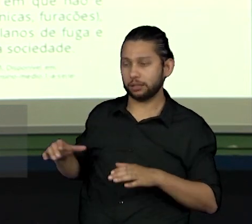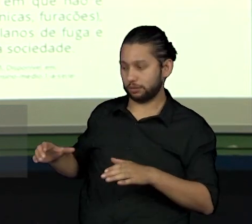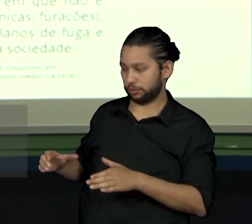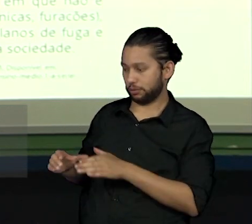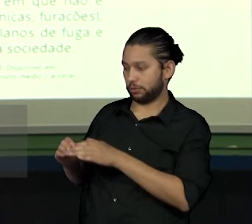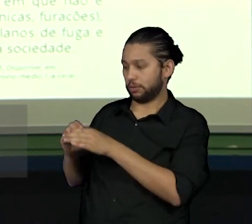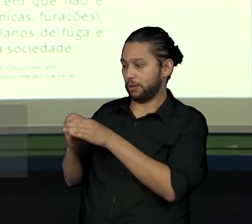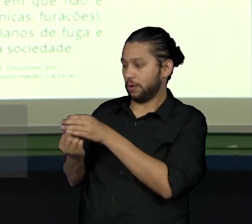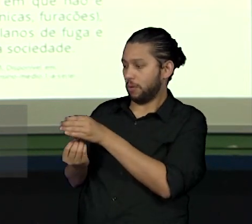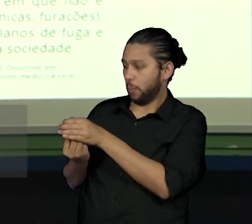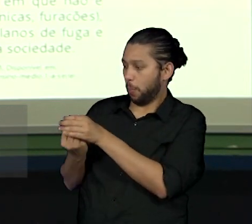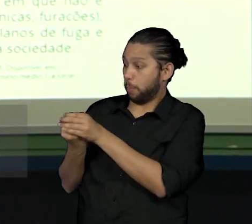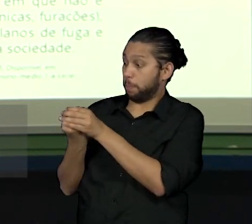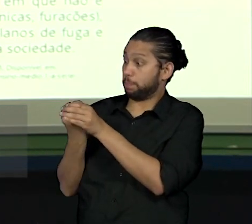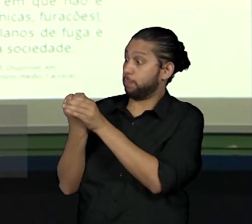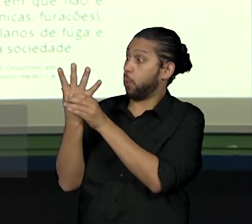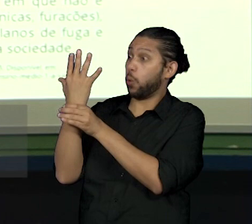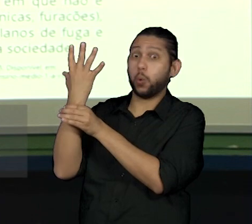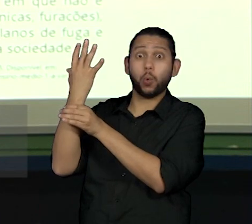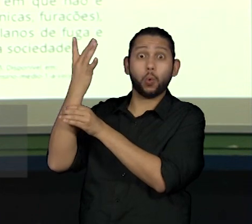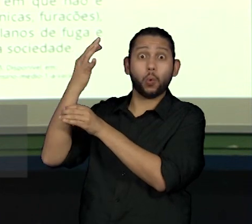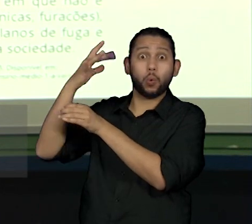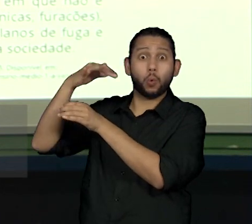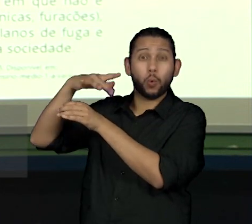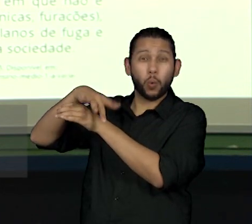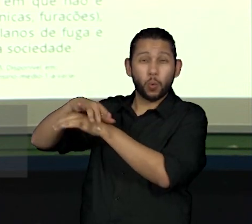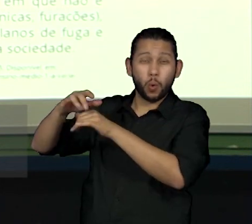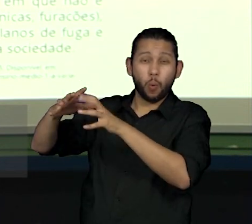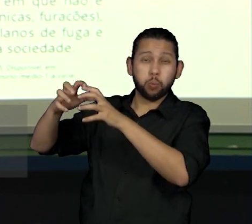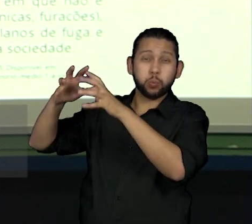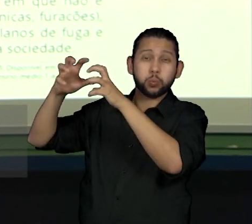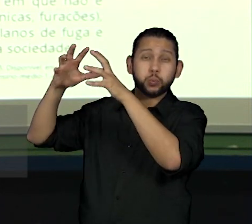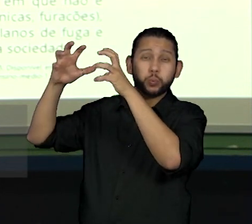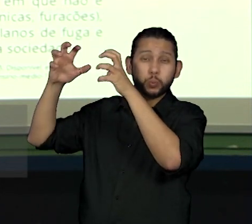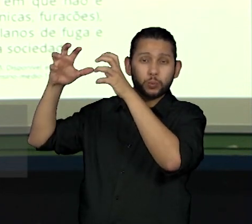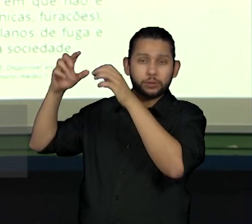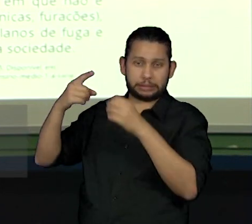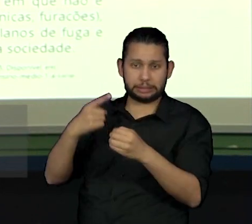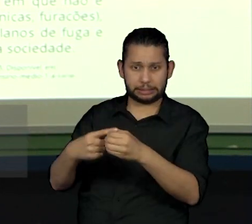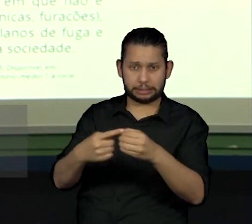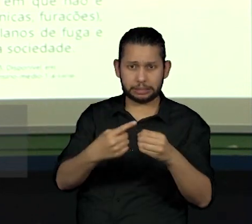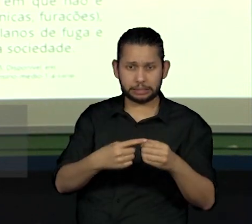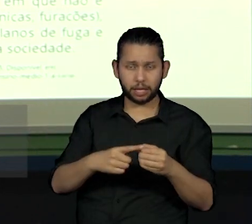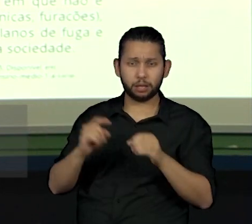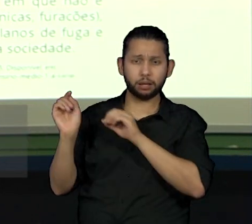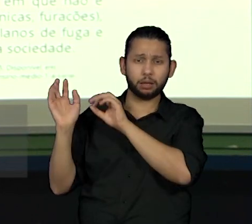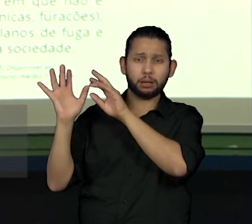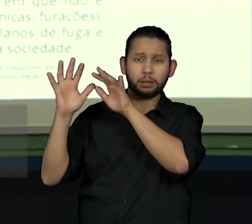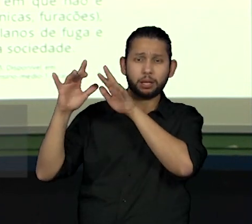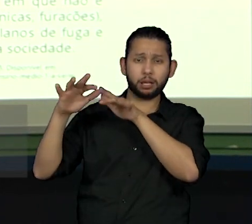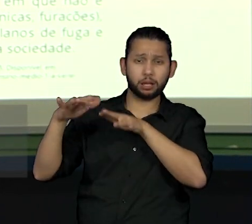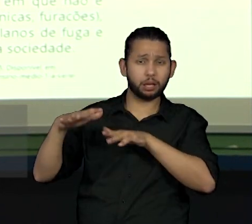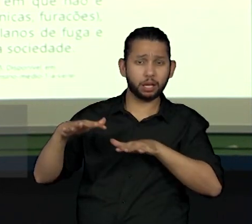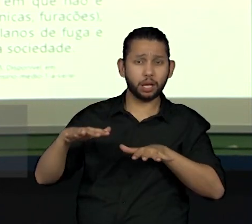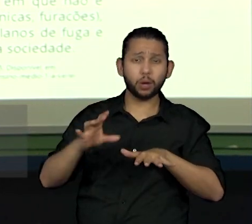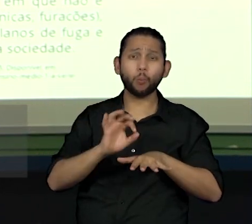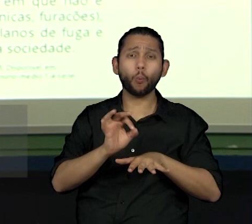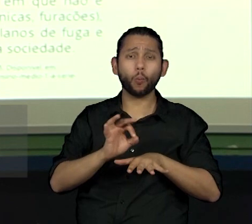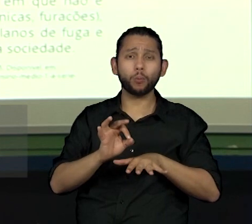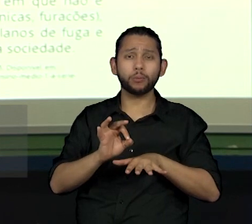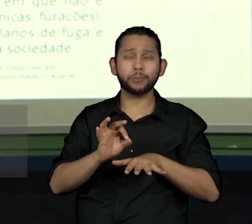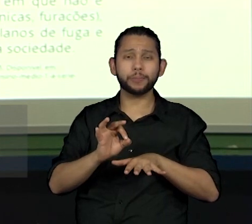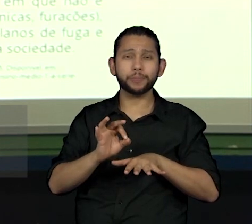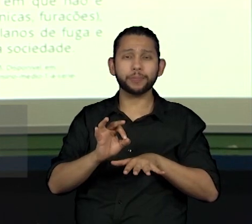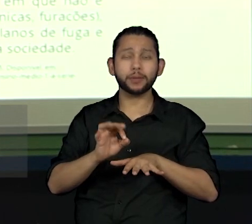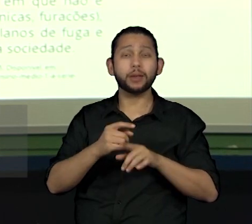vulcânica. Até aí tudo bem, a erupção não atingiu a cidade. Aí todo mundo ficou tranquilo. A consequência